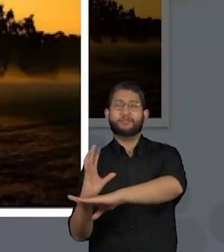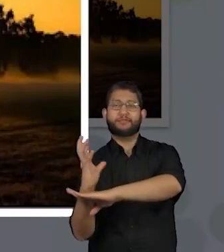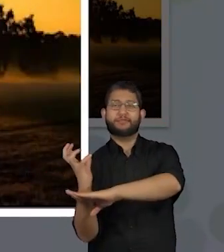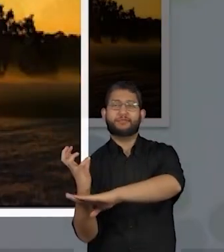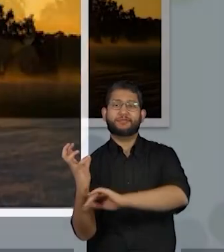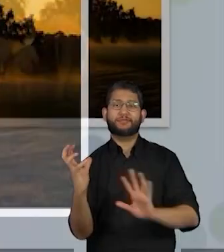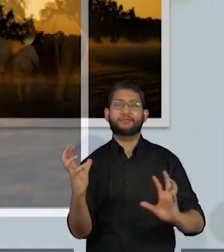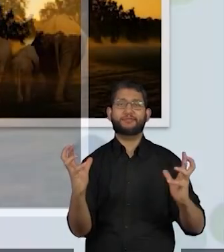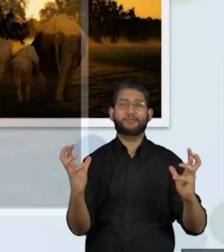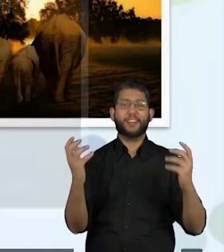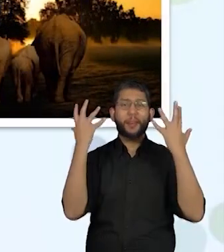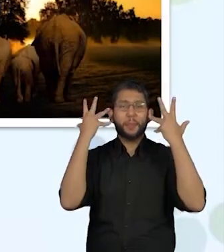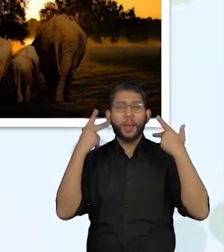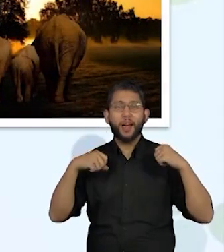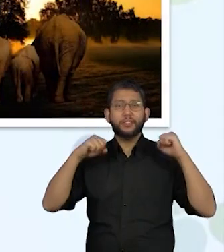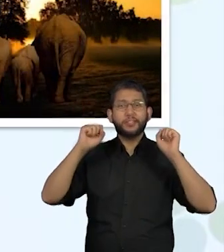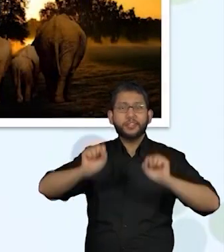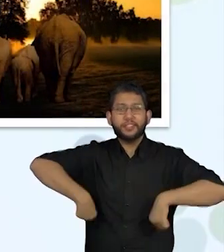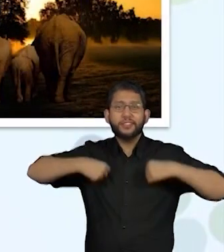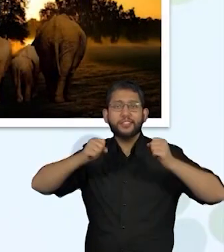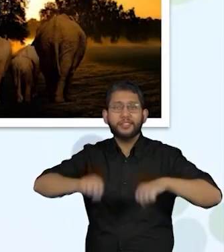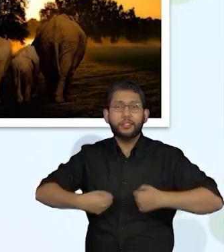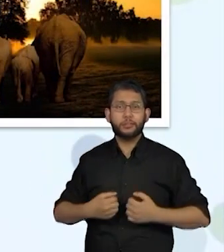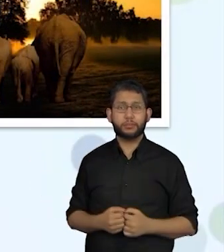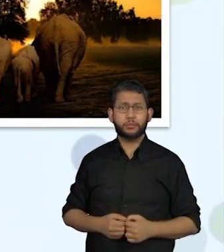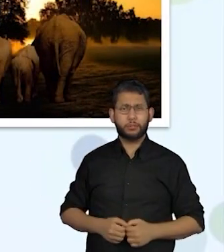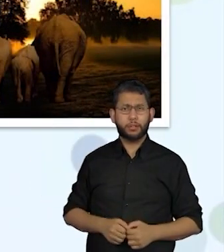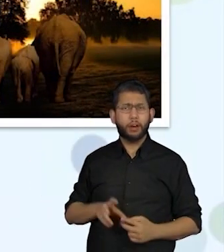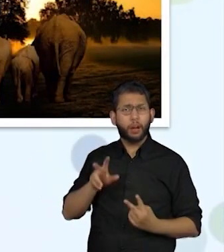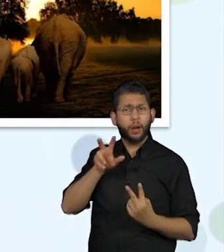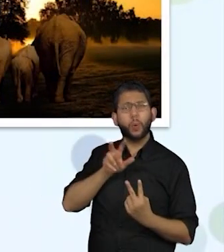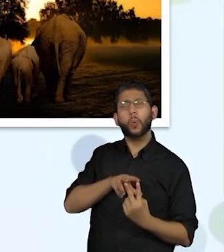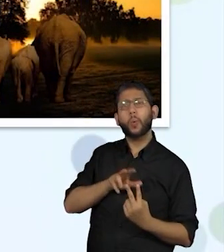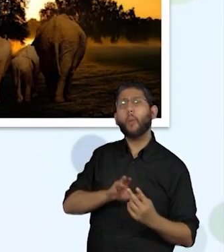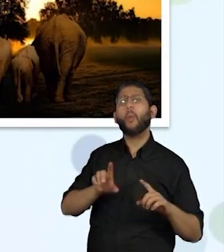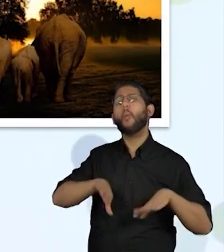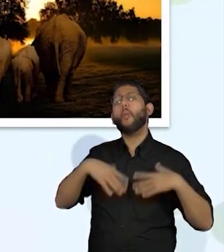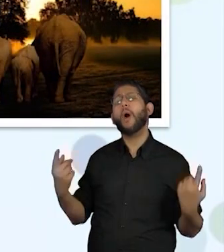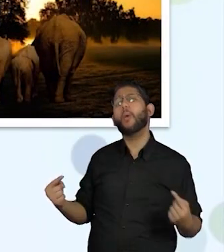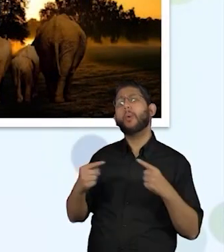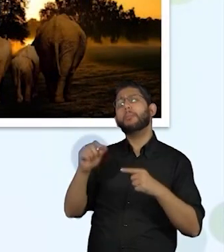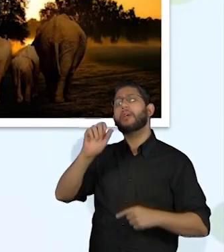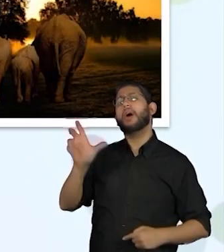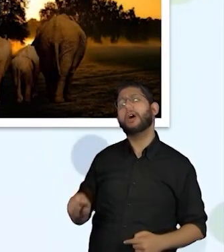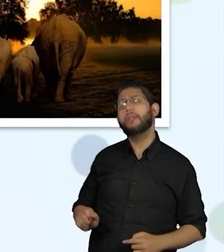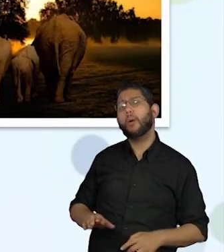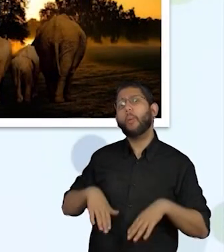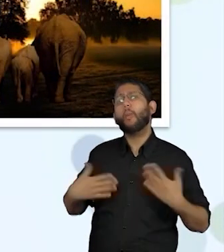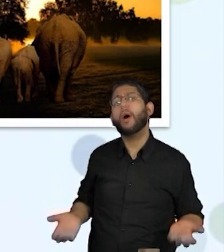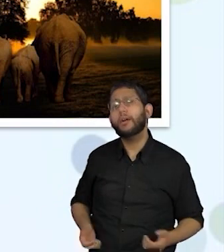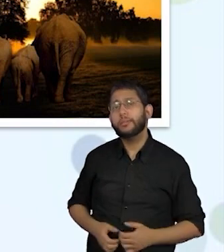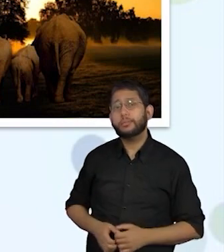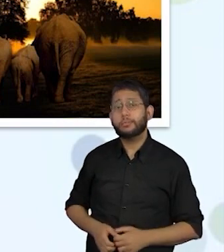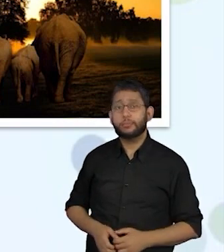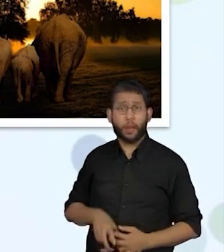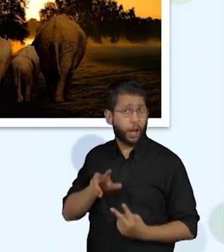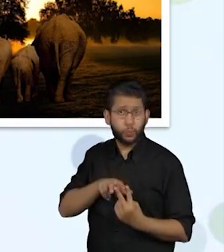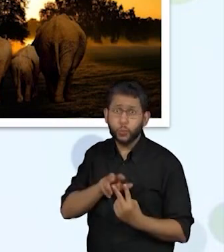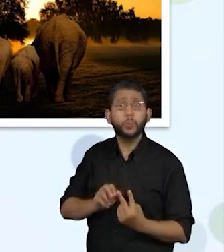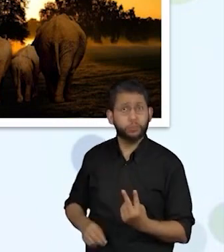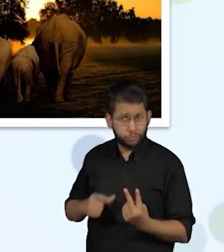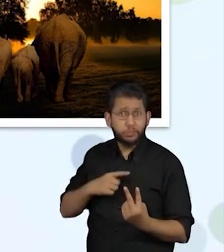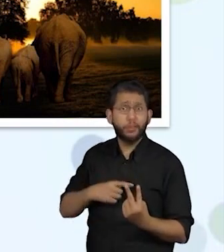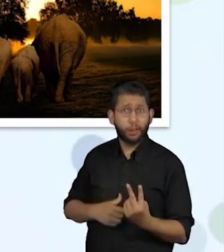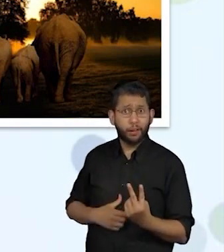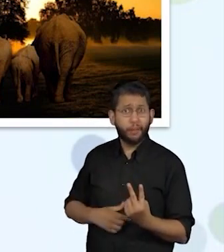imagens, elas se referem ao continente africano, mas geralmente nós representamos a África somente com a imagem da